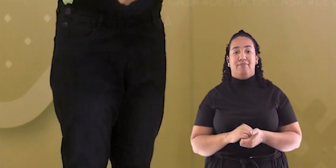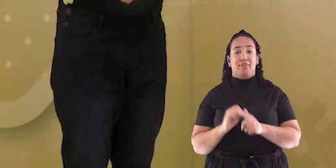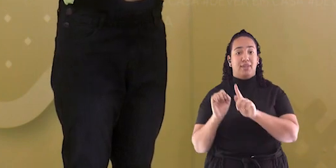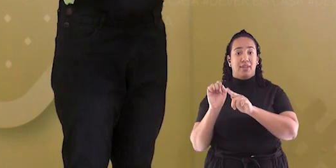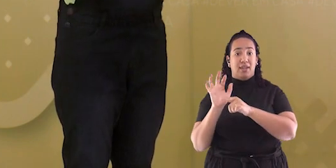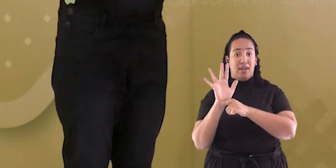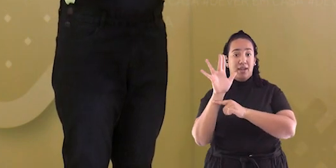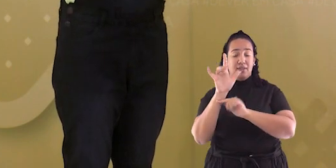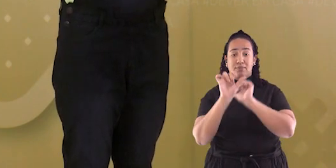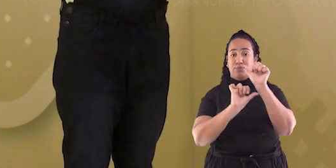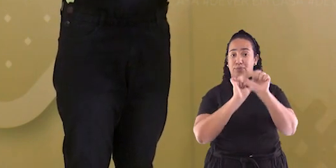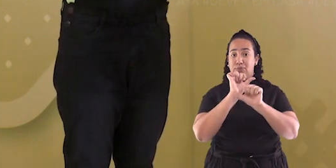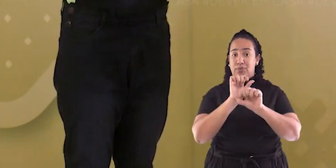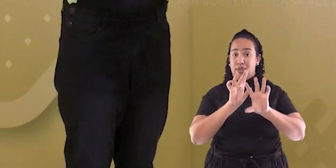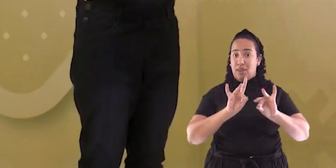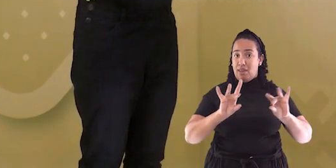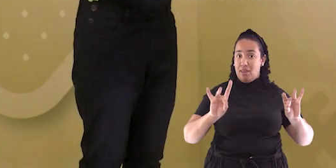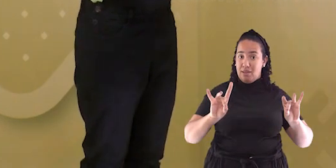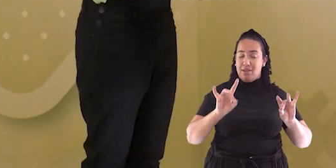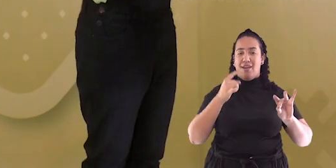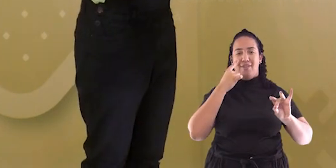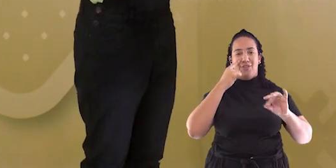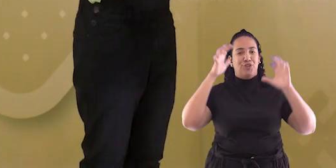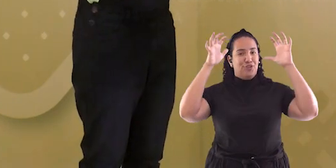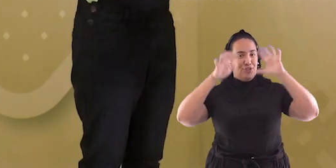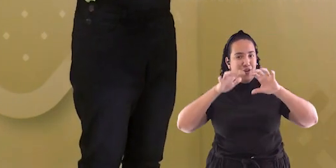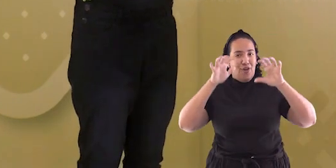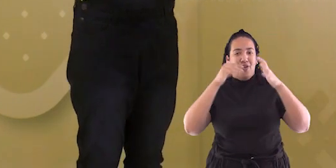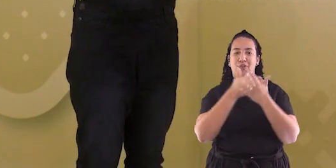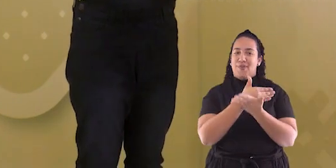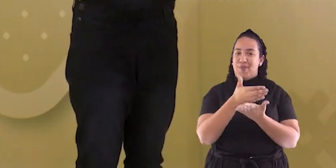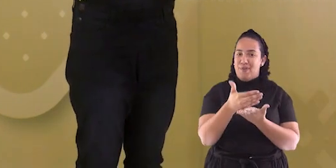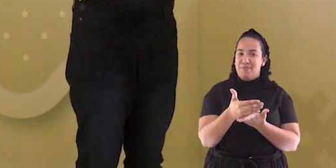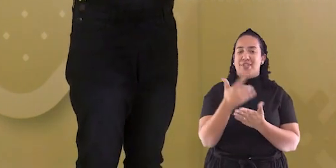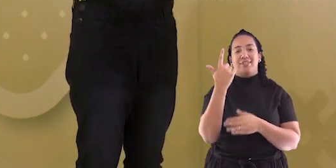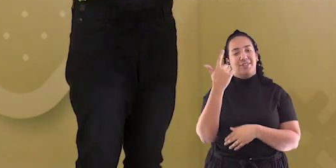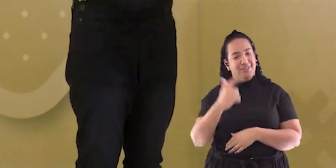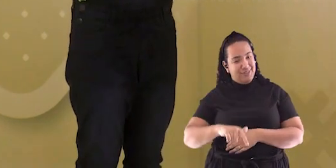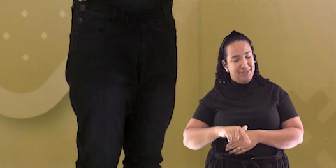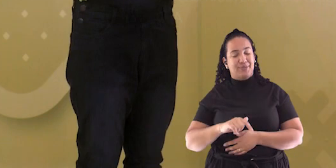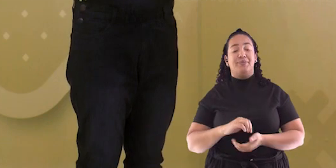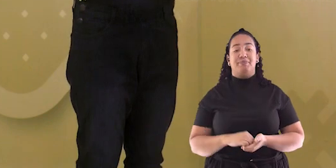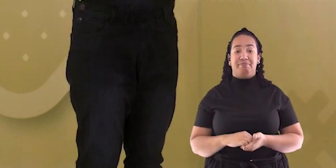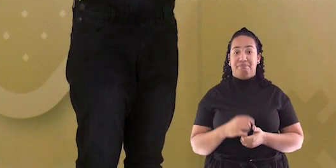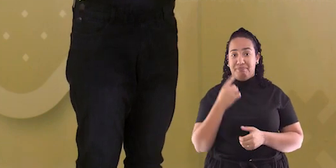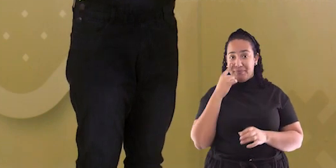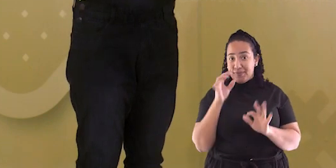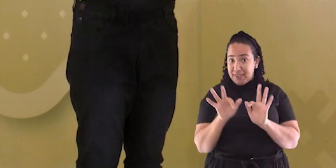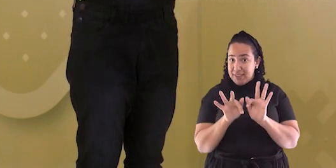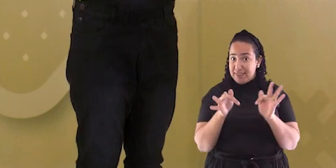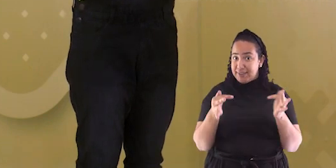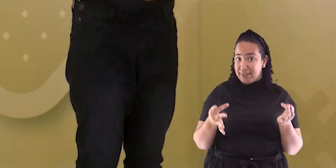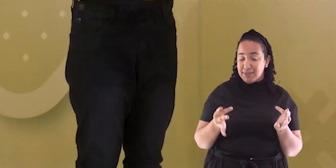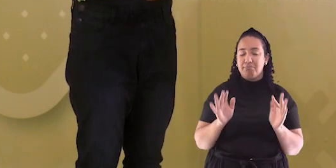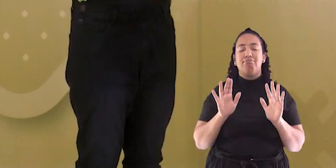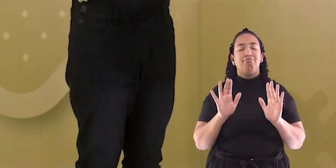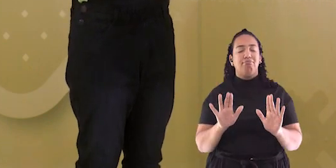quando chove e começa tudo outra vez. Simples, não é? Bem, mas aí ficam algumas perguntas,